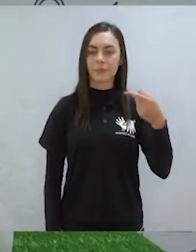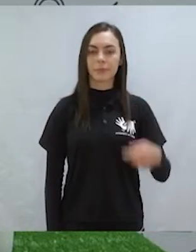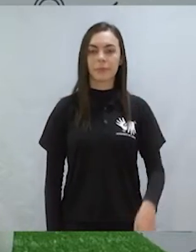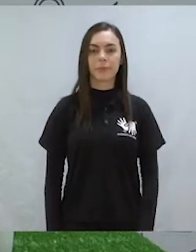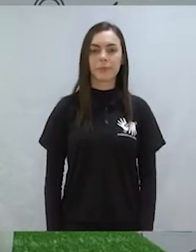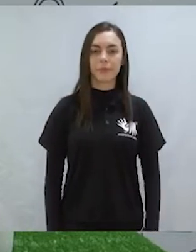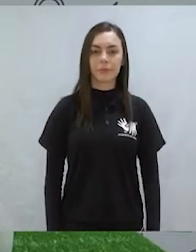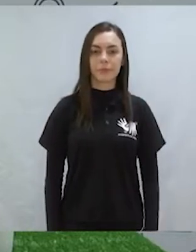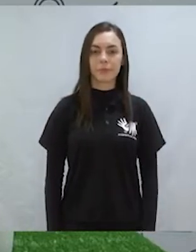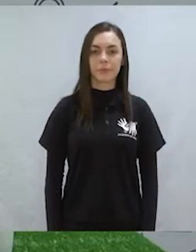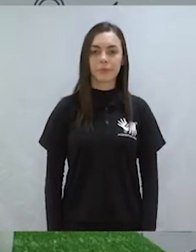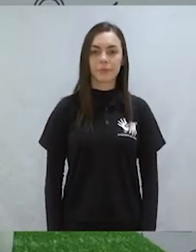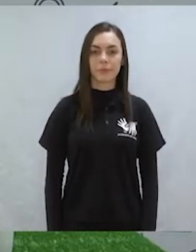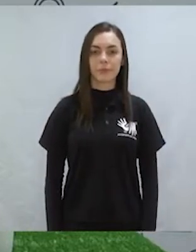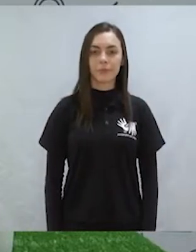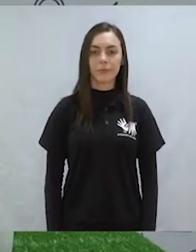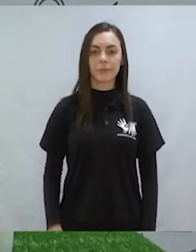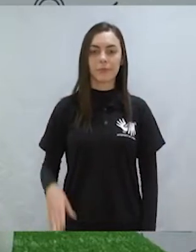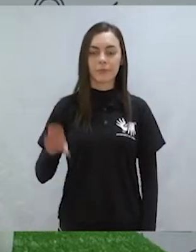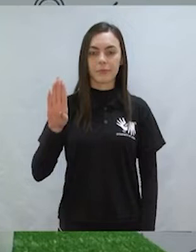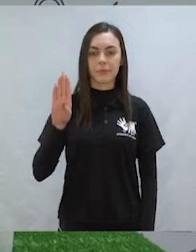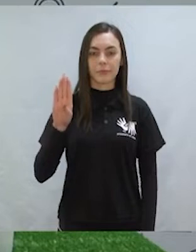Próxima letra, letra B.